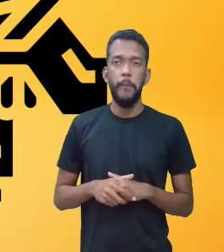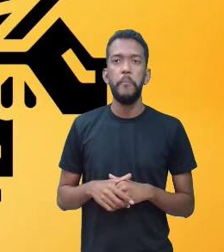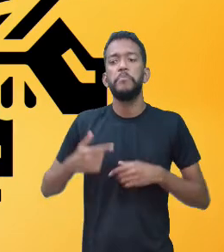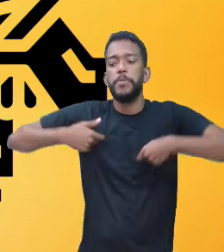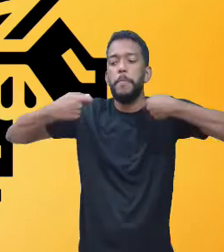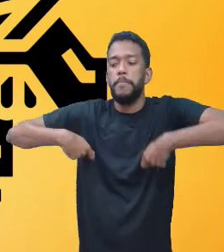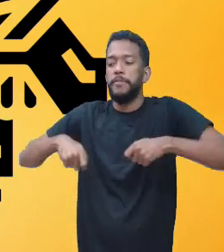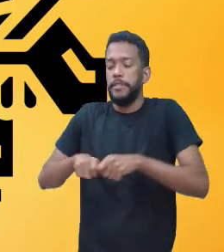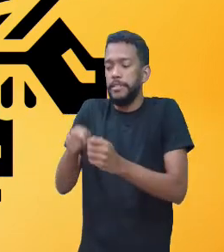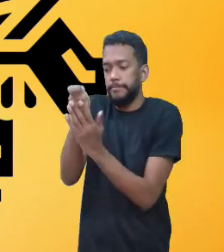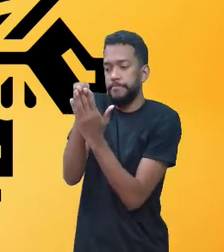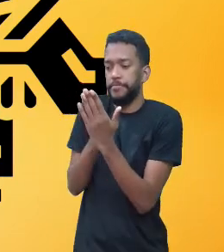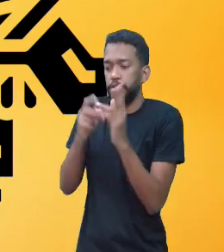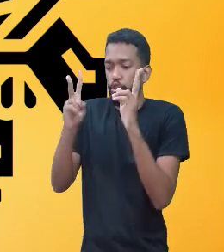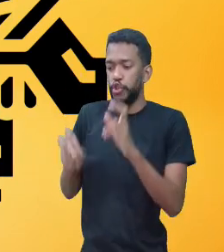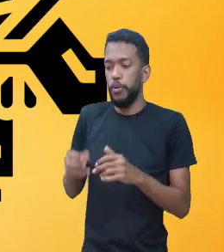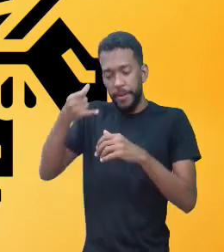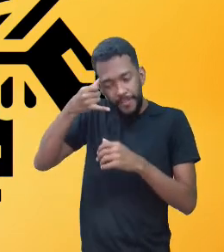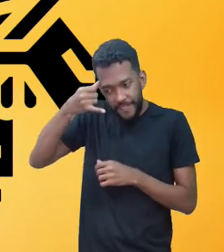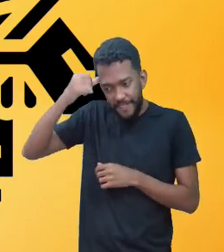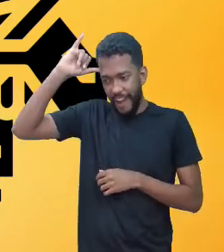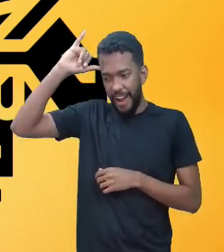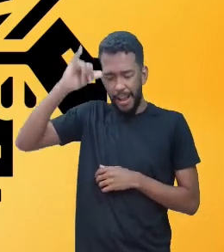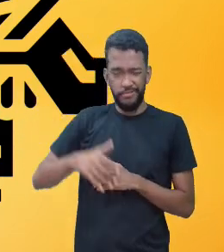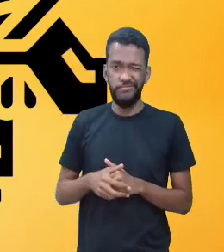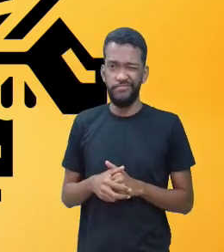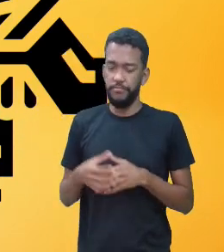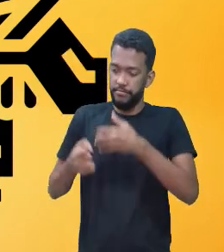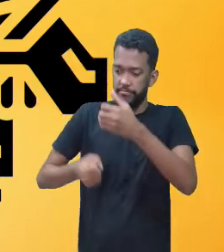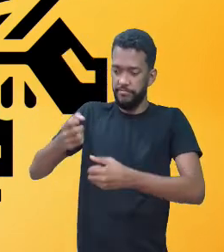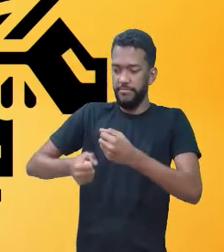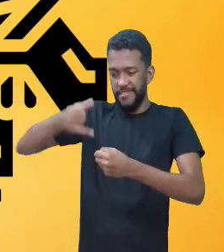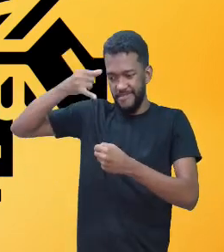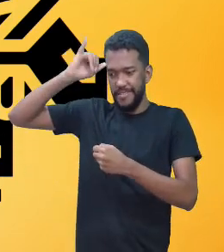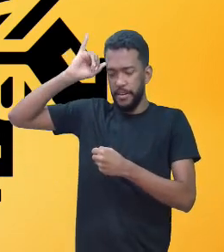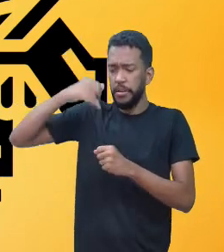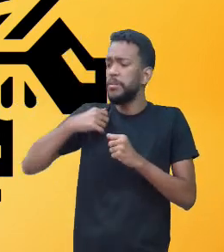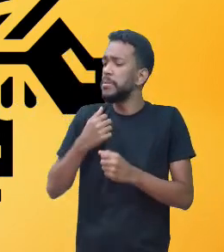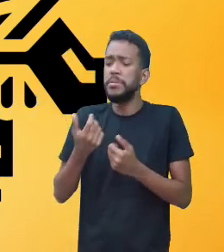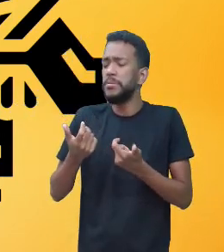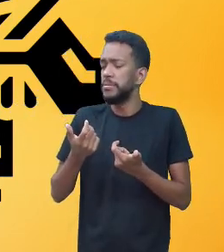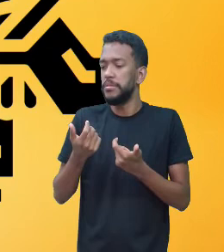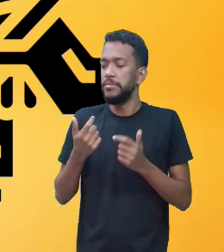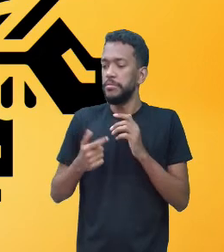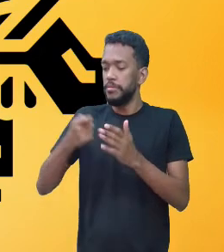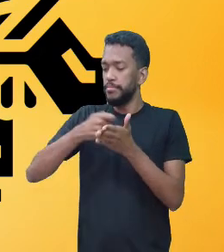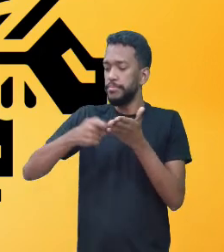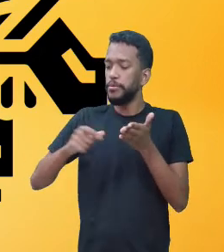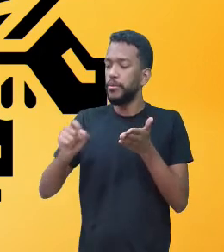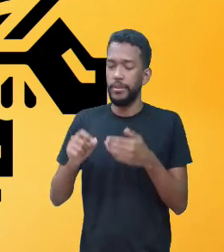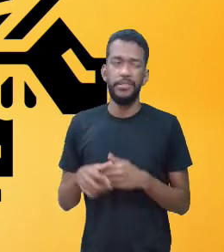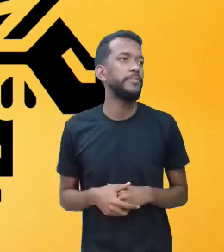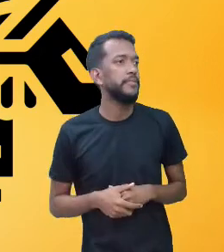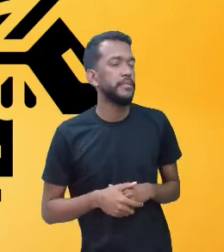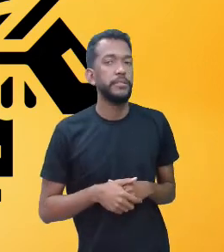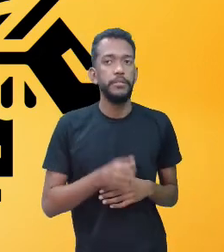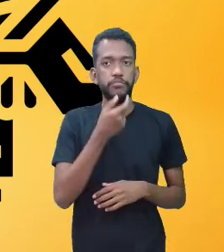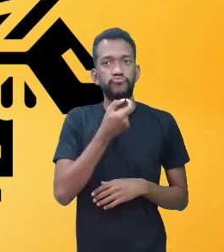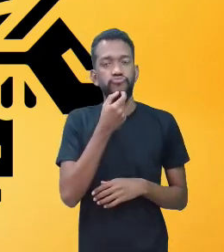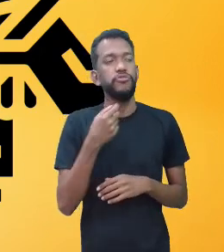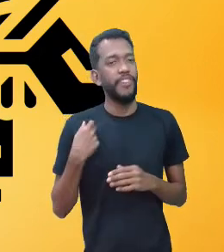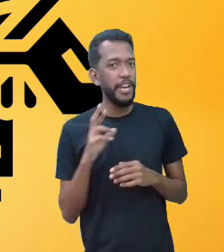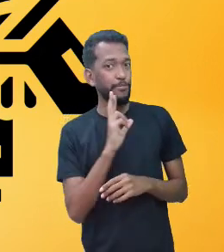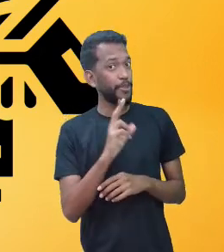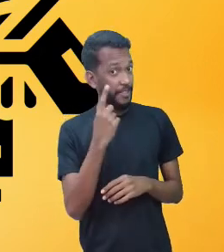fazer uma redação sobre a vaca. O que será que eu escrevo, Miguelito? Aí Miguelito vai dar a resposta. Vamos ver aí na